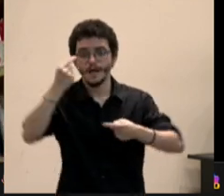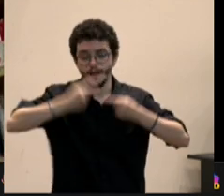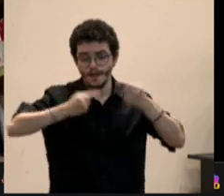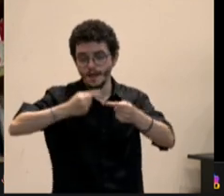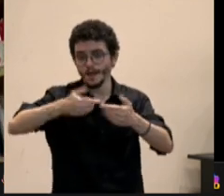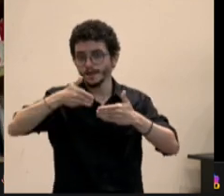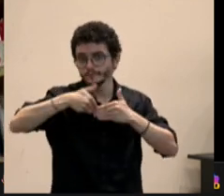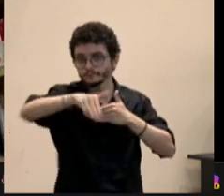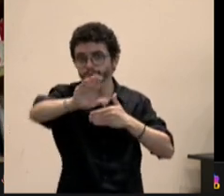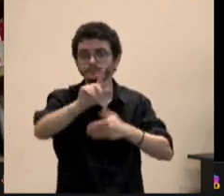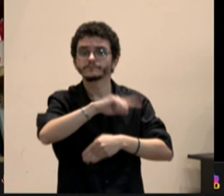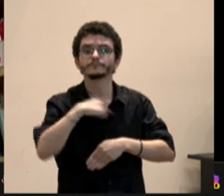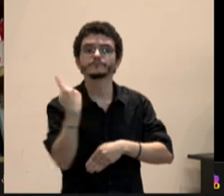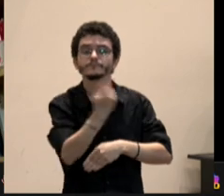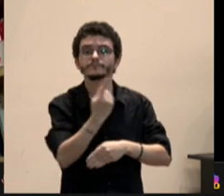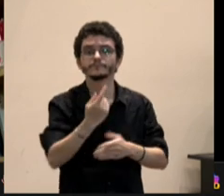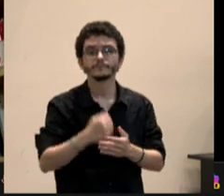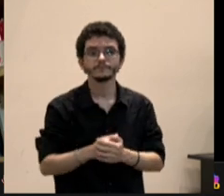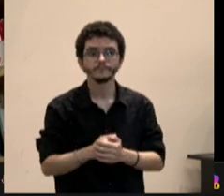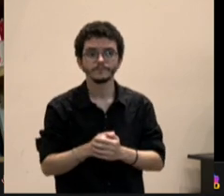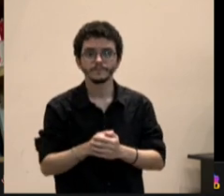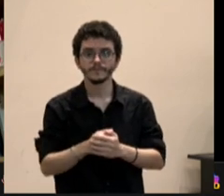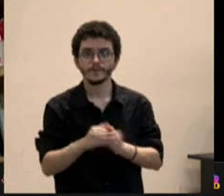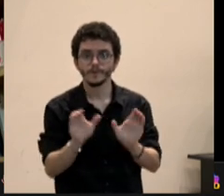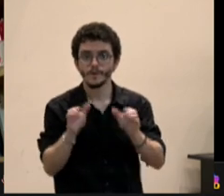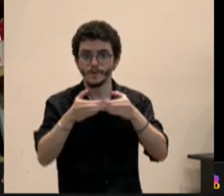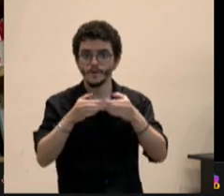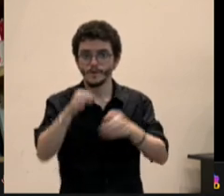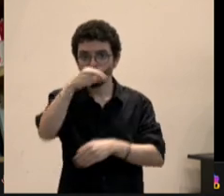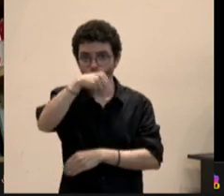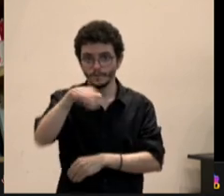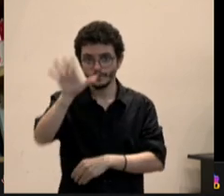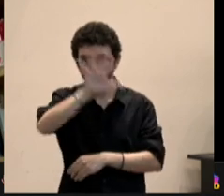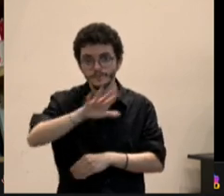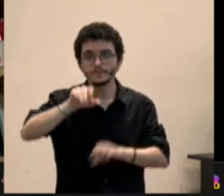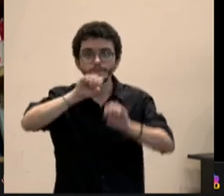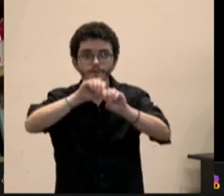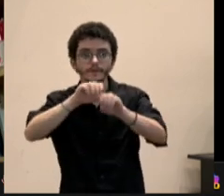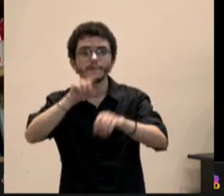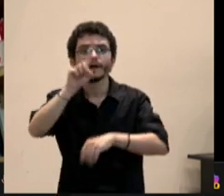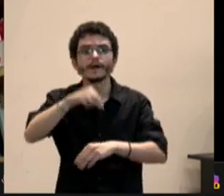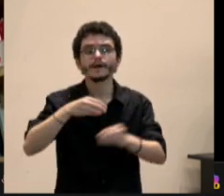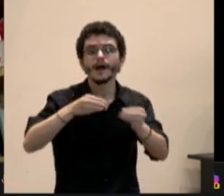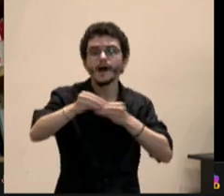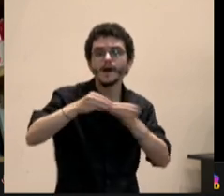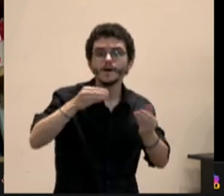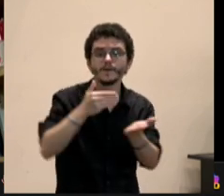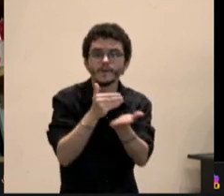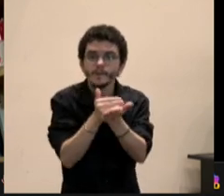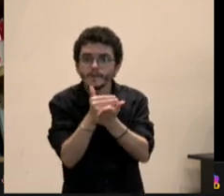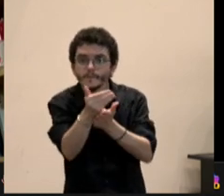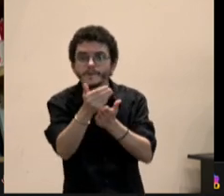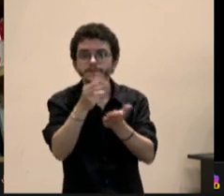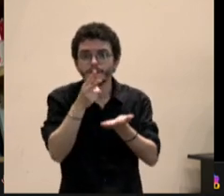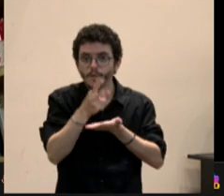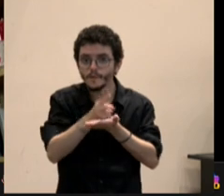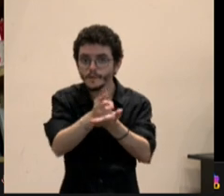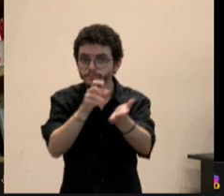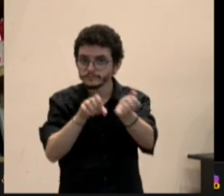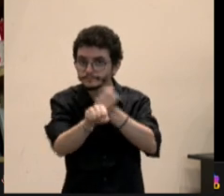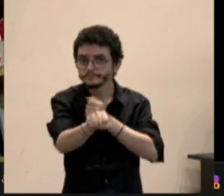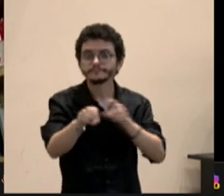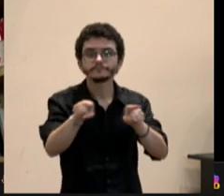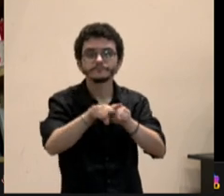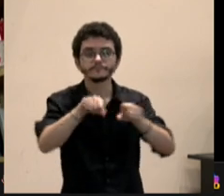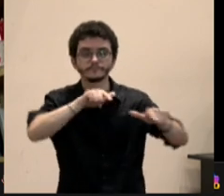nas nossas conferências nacionais de educação, que é a articulação entre a formação inicial continuada e a